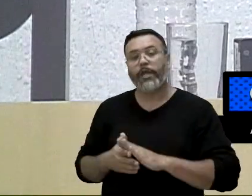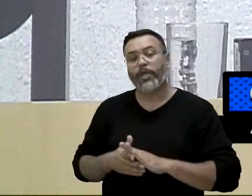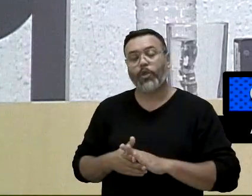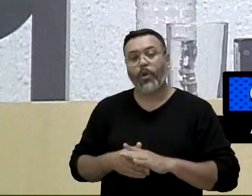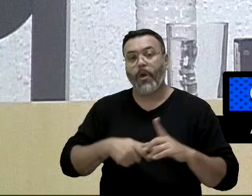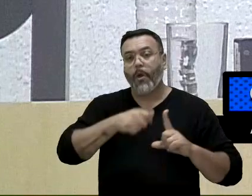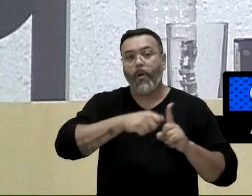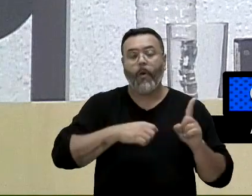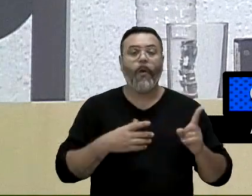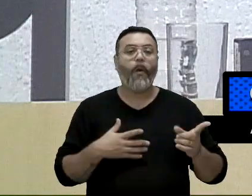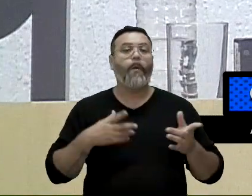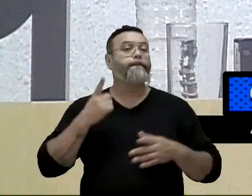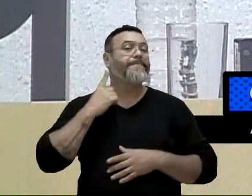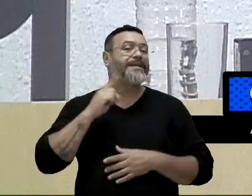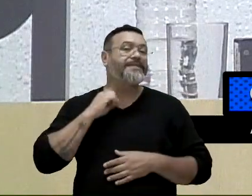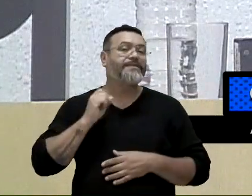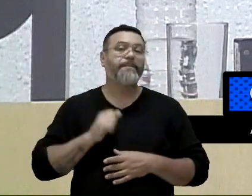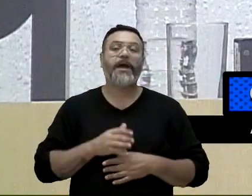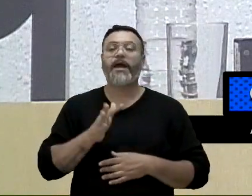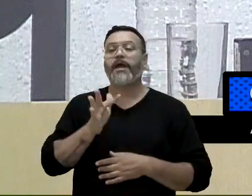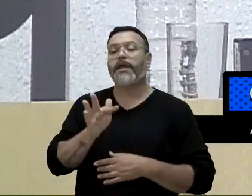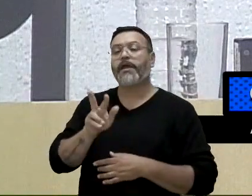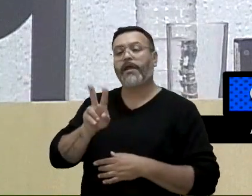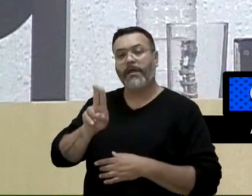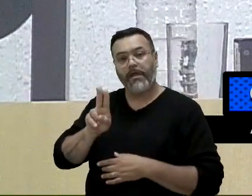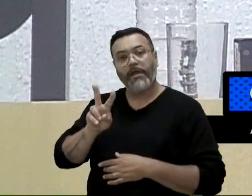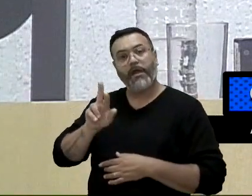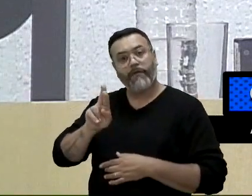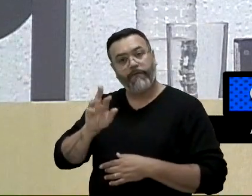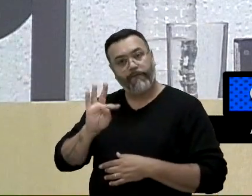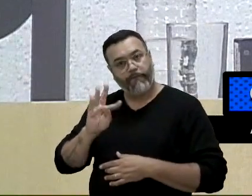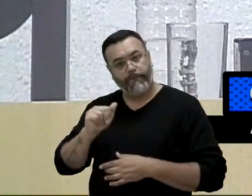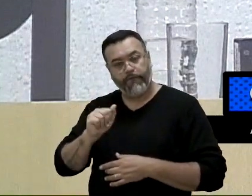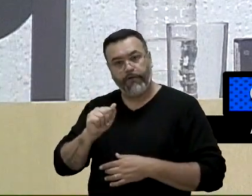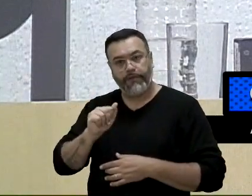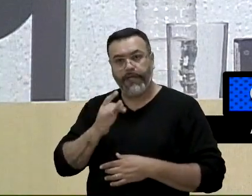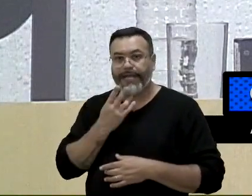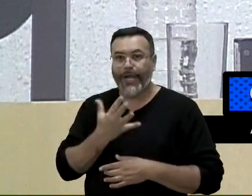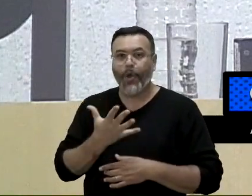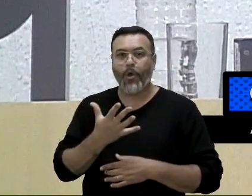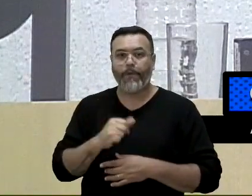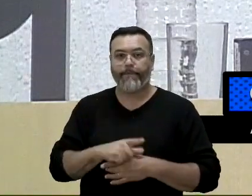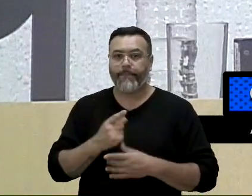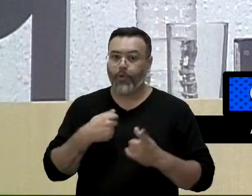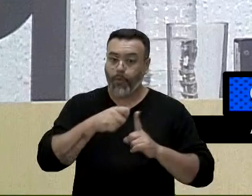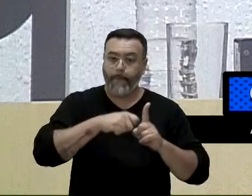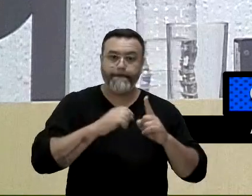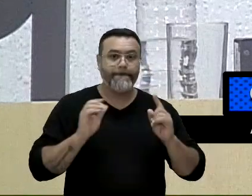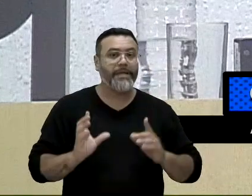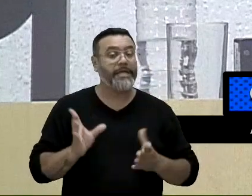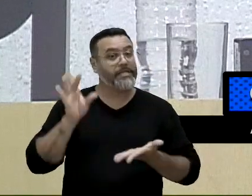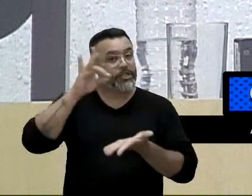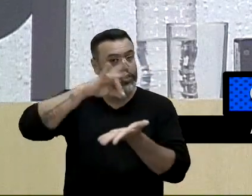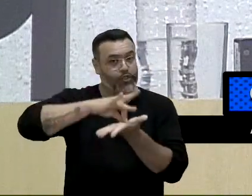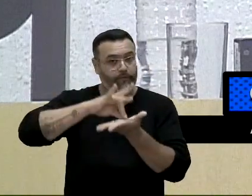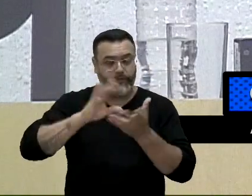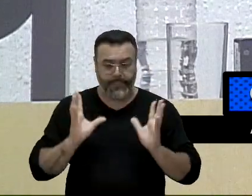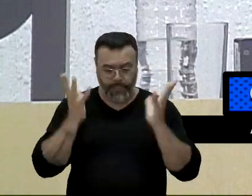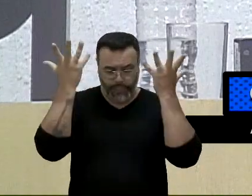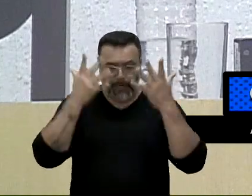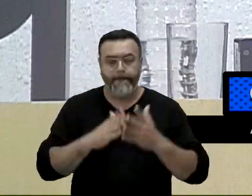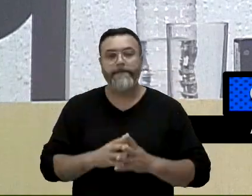oficial aí do Maio Furtacor, para que a gente possa anualmente ter esse mês como mês oficial de campanhas, de combate,